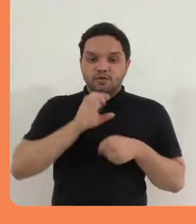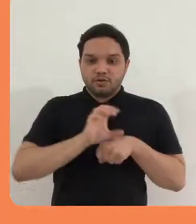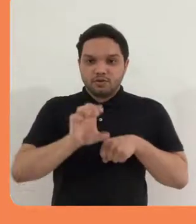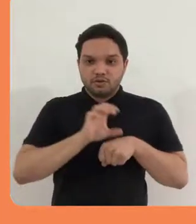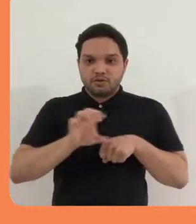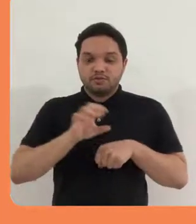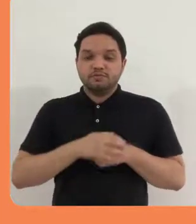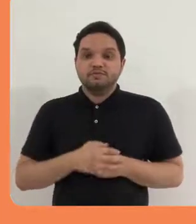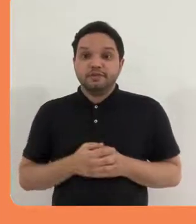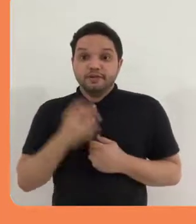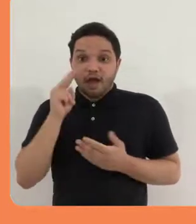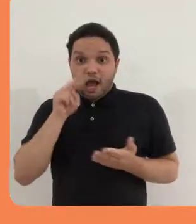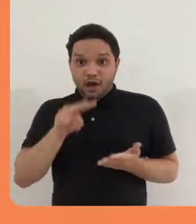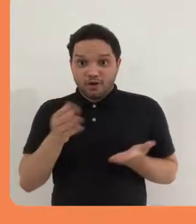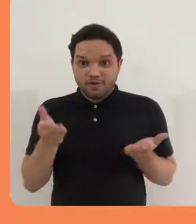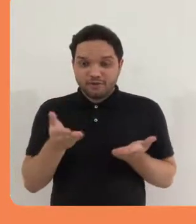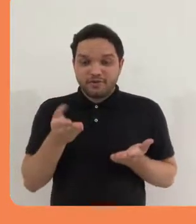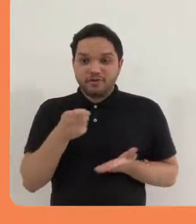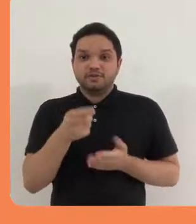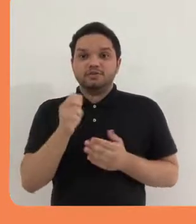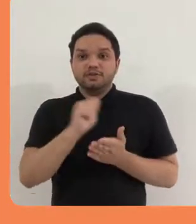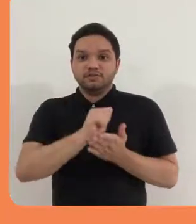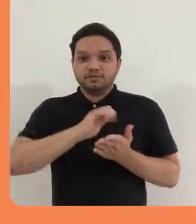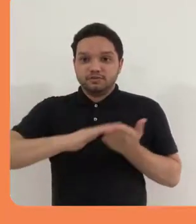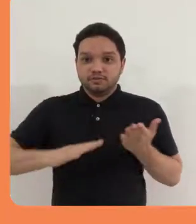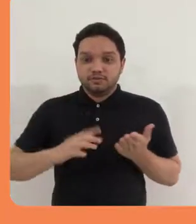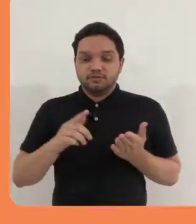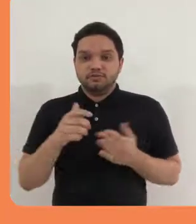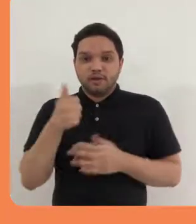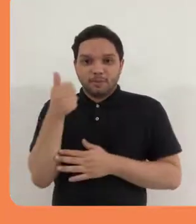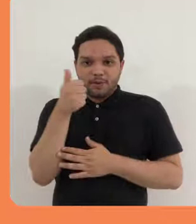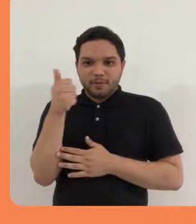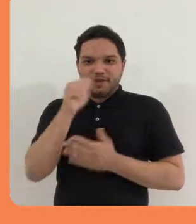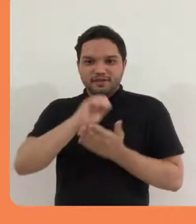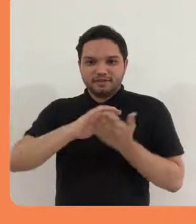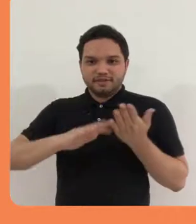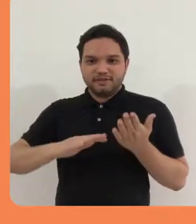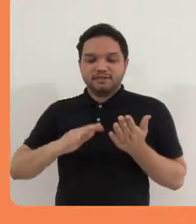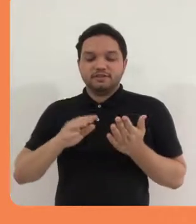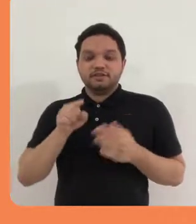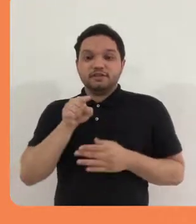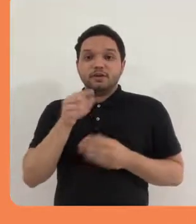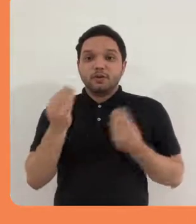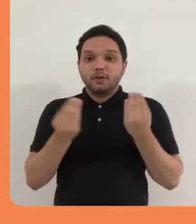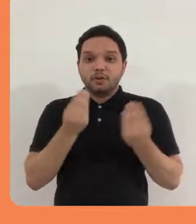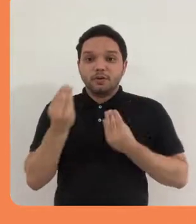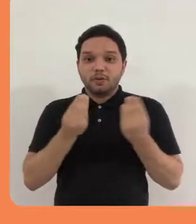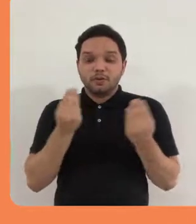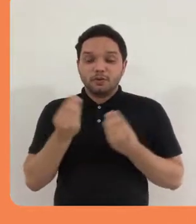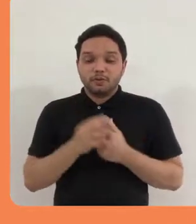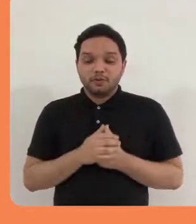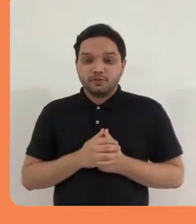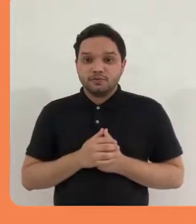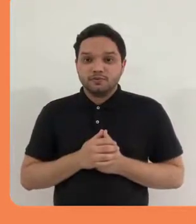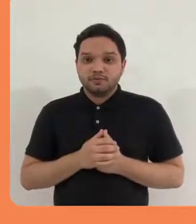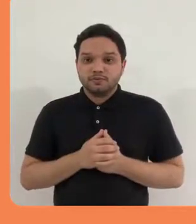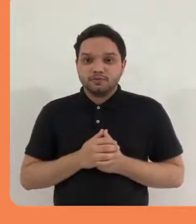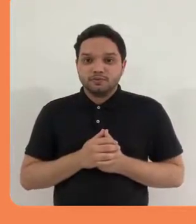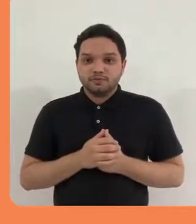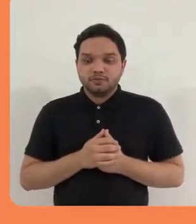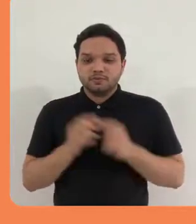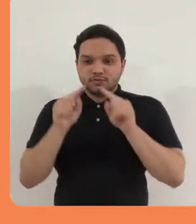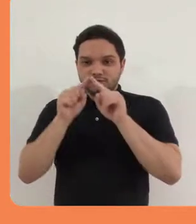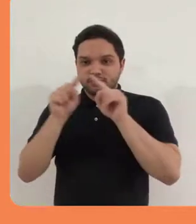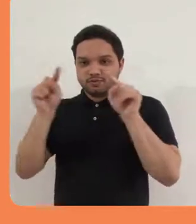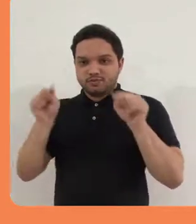não realizei nenhuma. Então vou marcar aqui algumas que eu preciso concluir. Essa aqui eu sei que era, né?